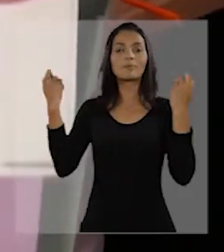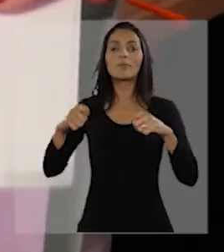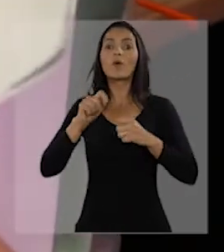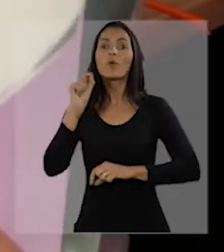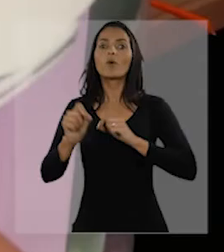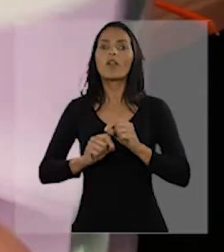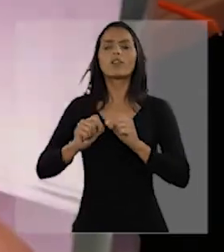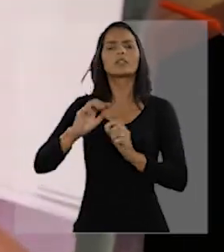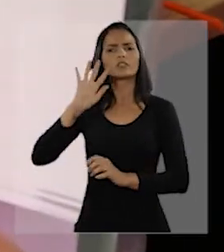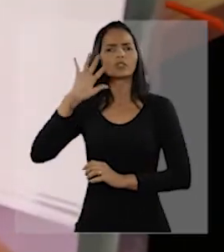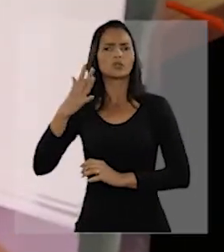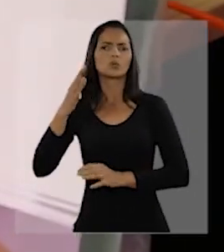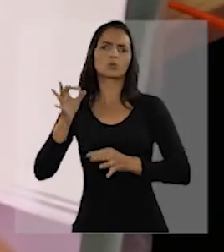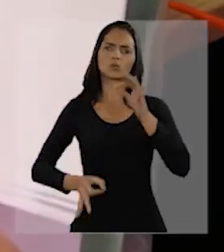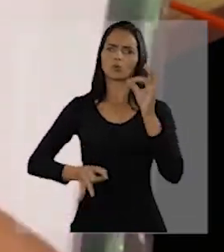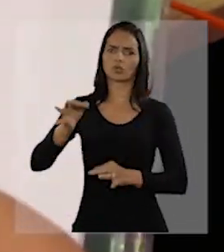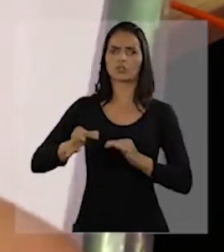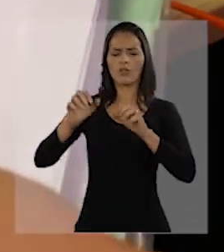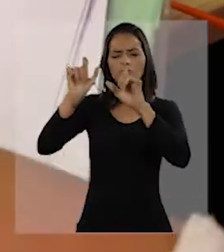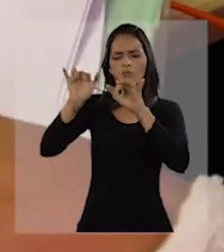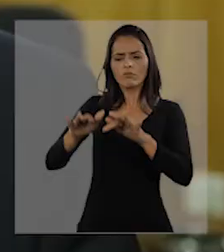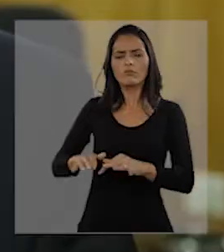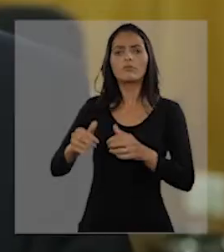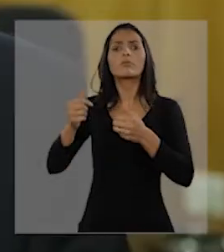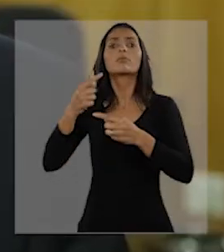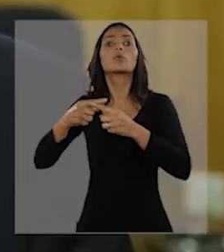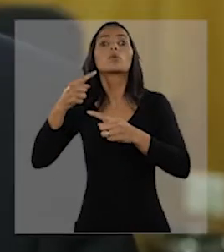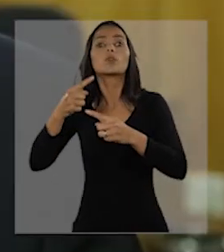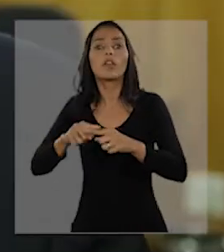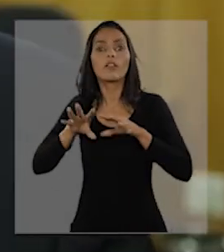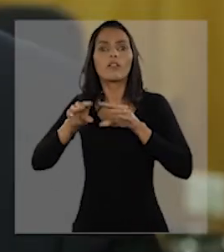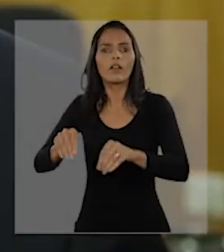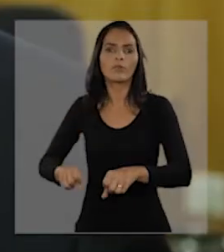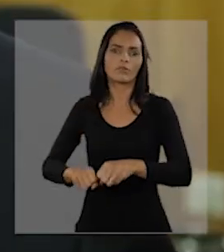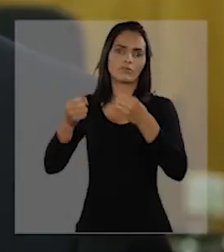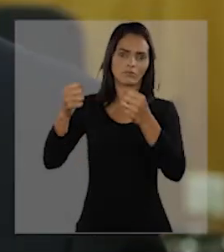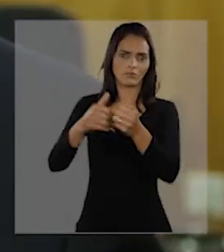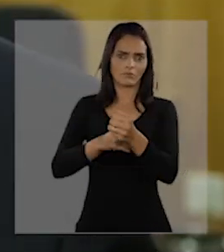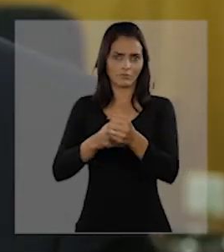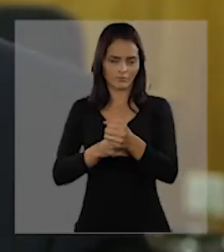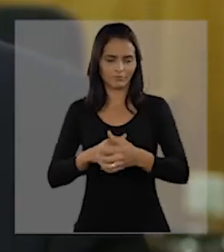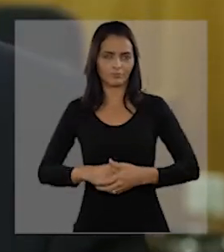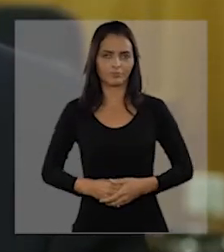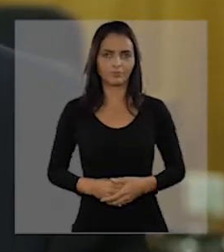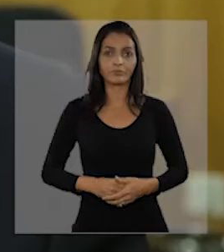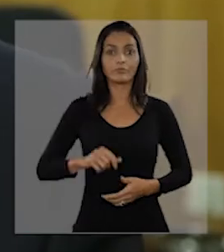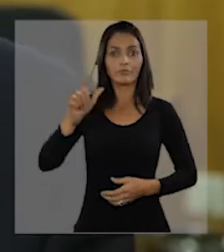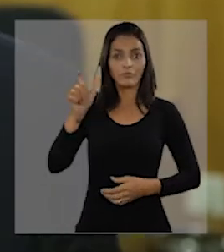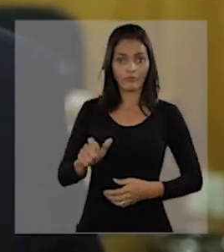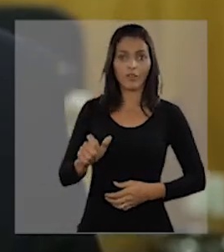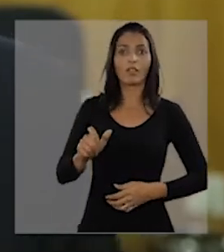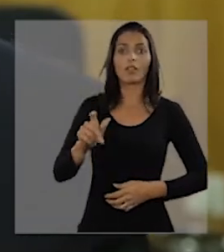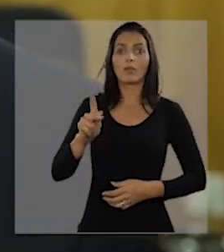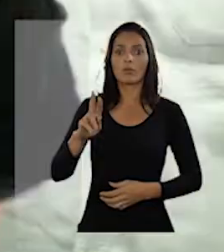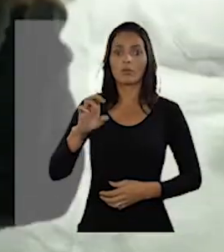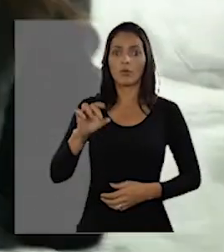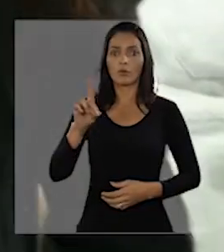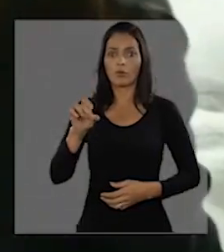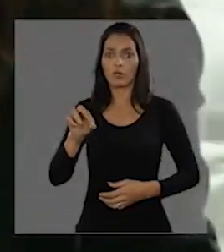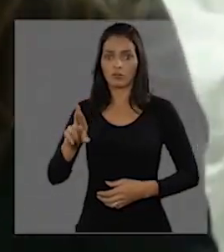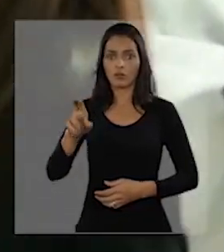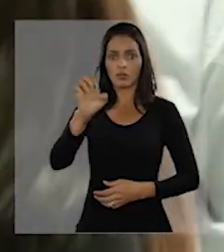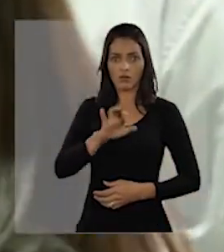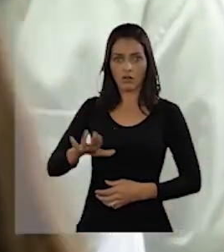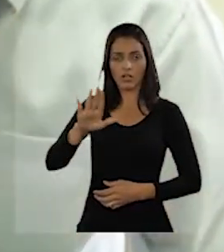preciso decisão judicial fundamentada. Segundo o Procurador Nacional de Defesa das Prerrogativas da OAB Nacional,